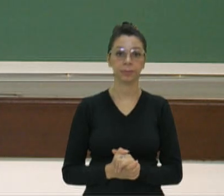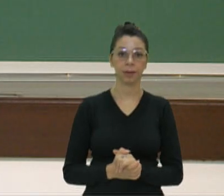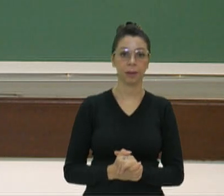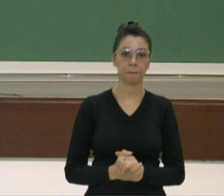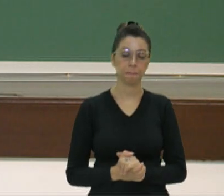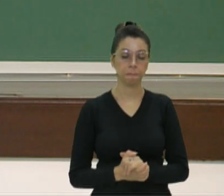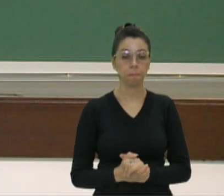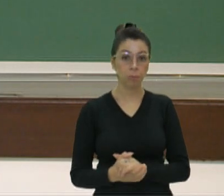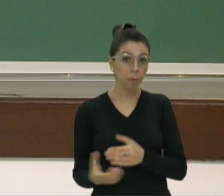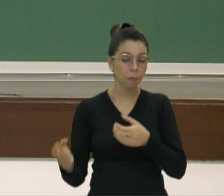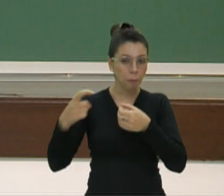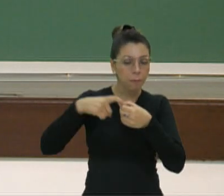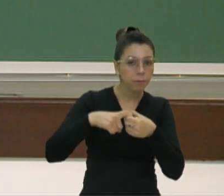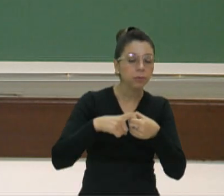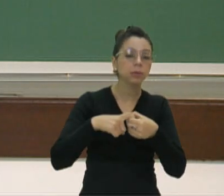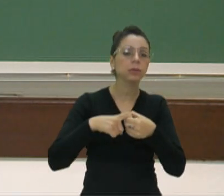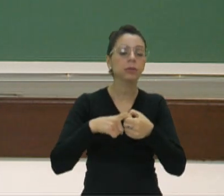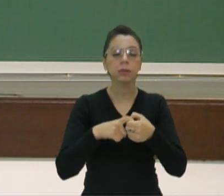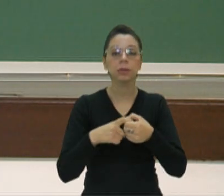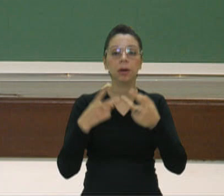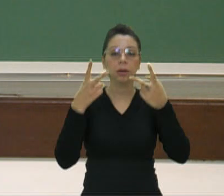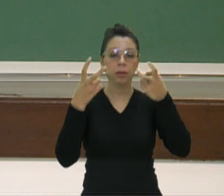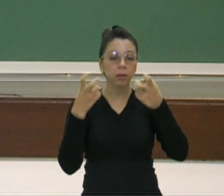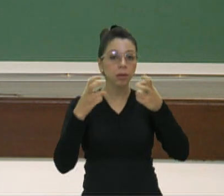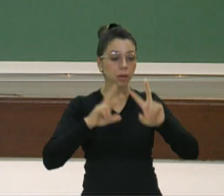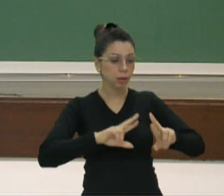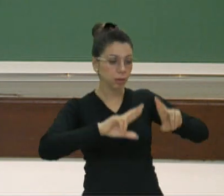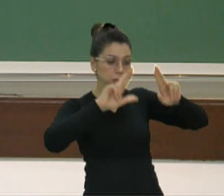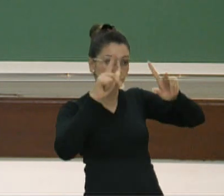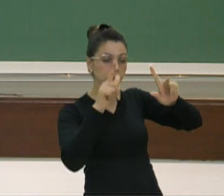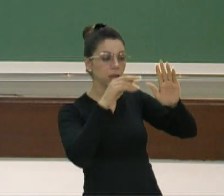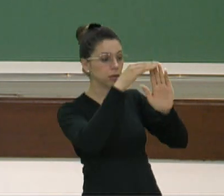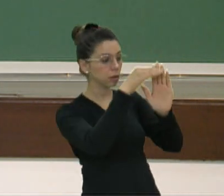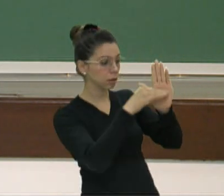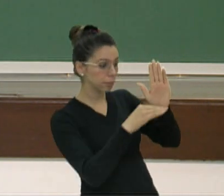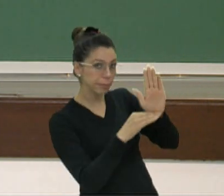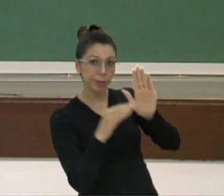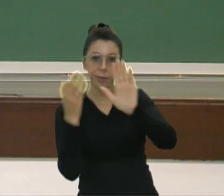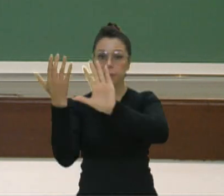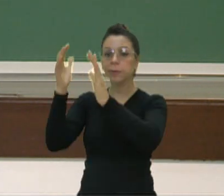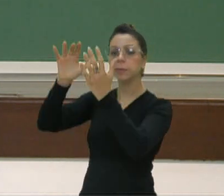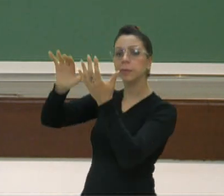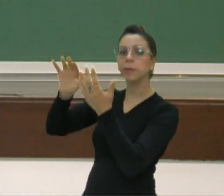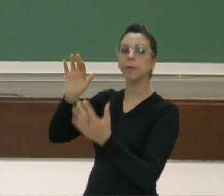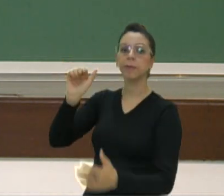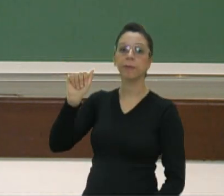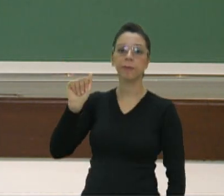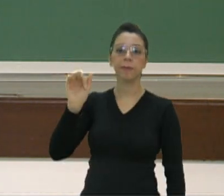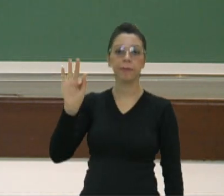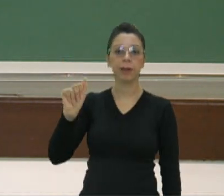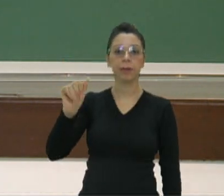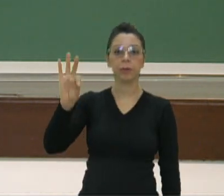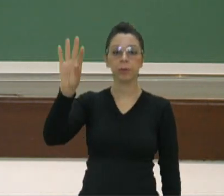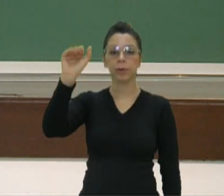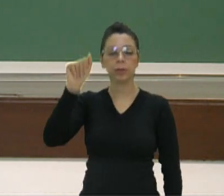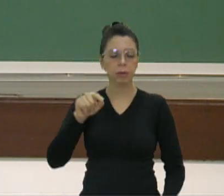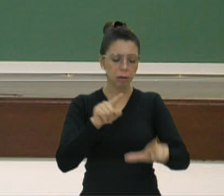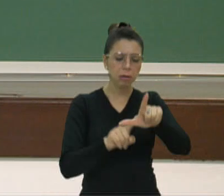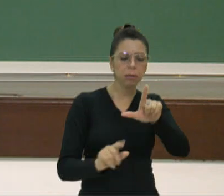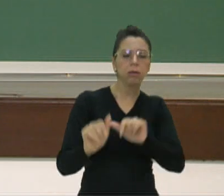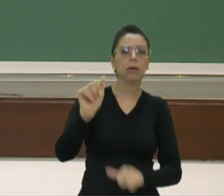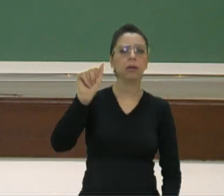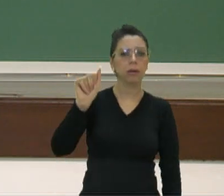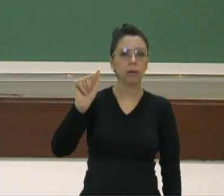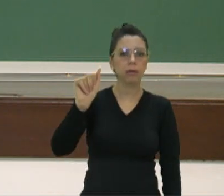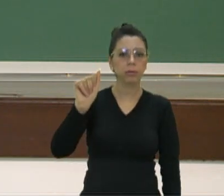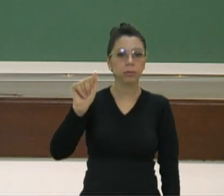Vamos lá retomar, observem a diferença entre fatores e elementos aqui. Na letra A, correntes marítimas. Então nós